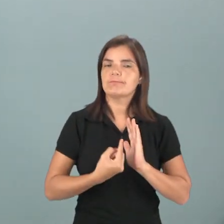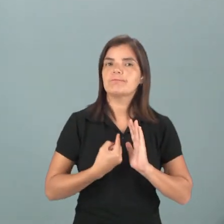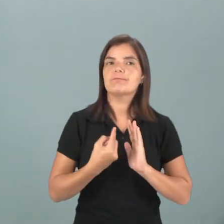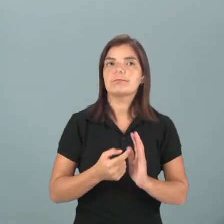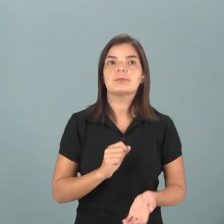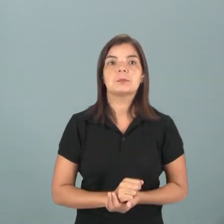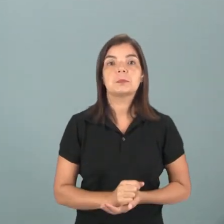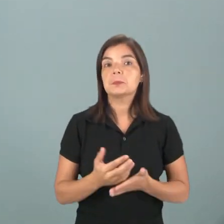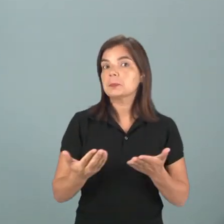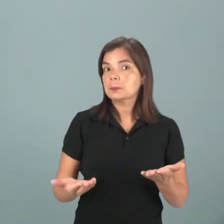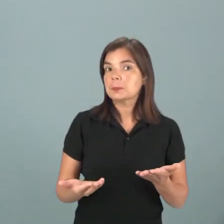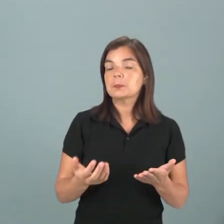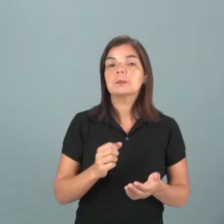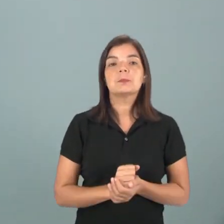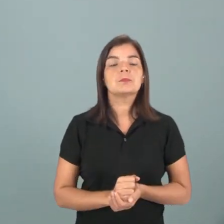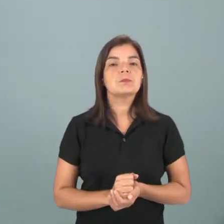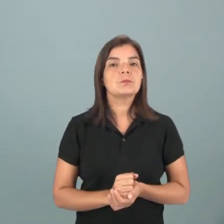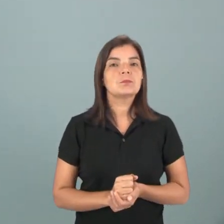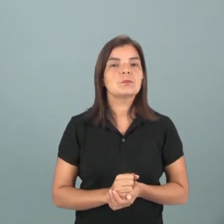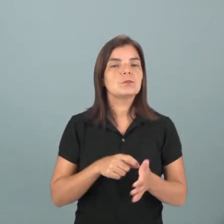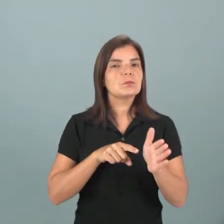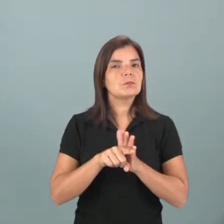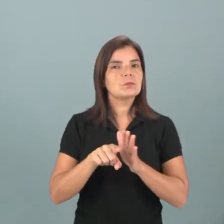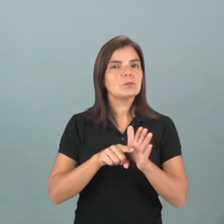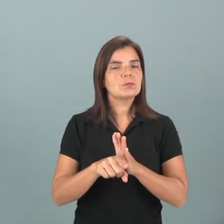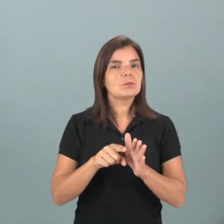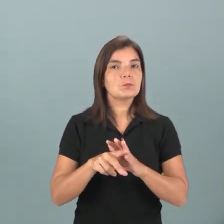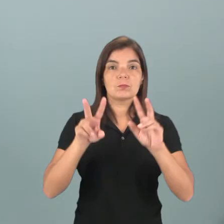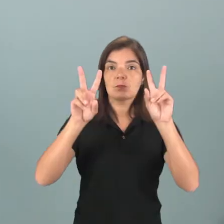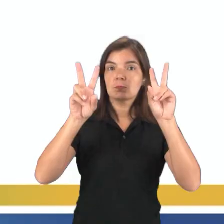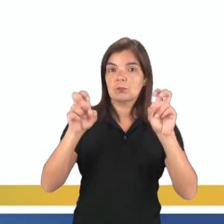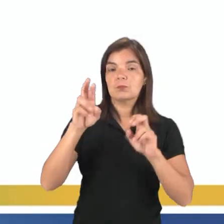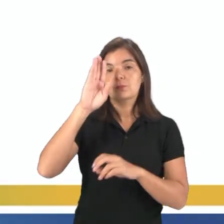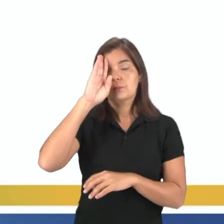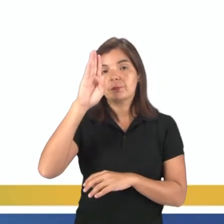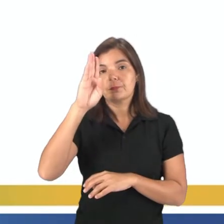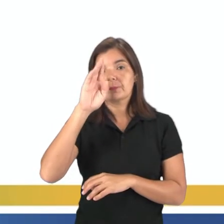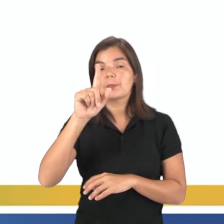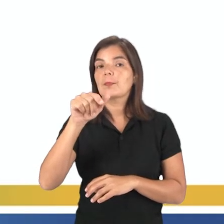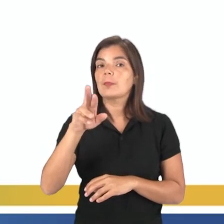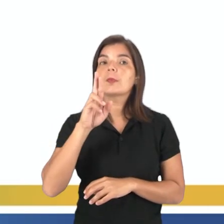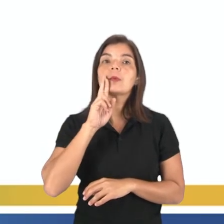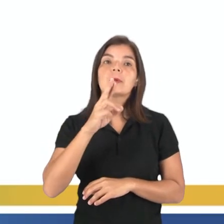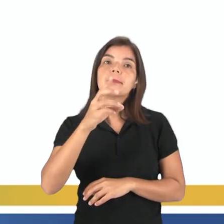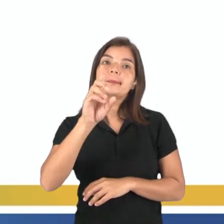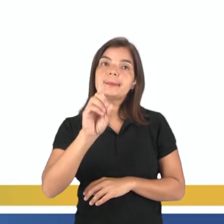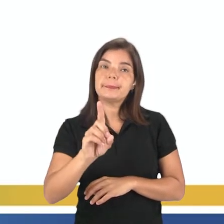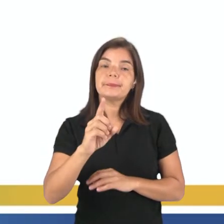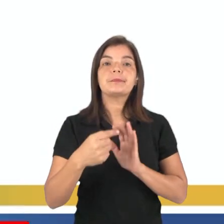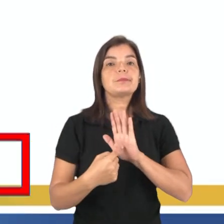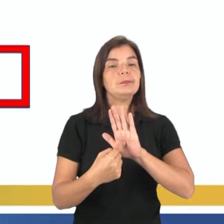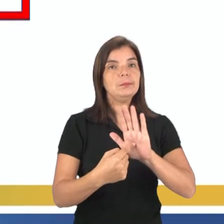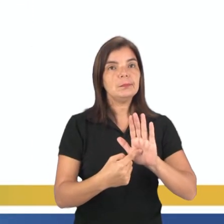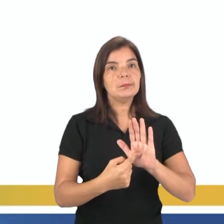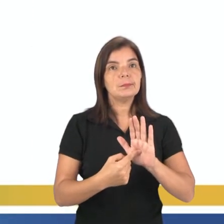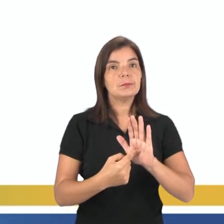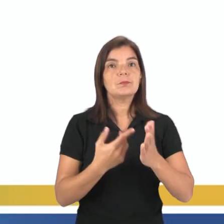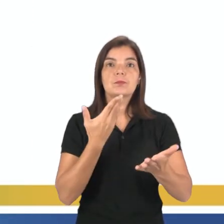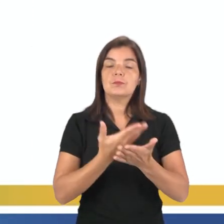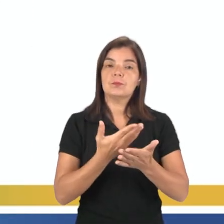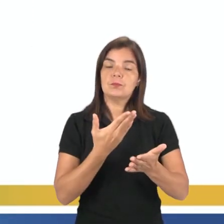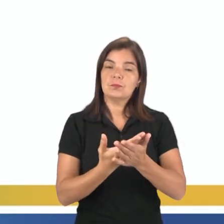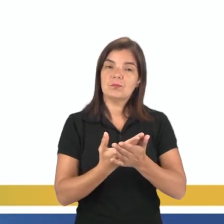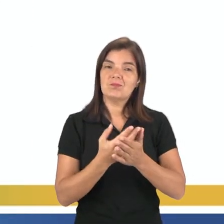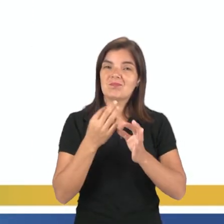isolamento. Então, de acordo com a pergunta, o tema principal do texto é a letra D, mostrar como um estudo